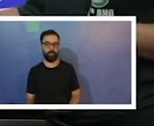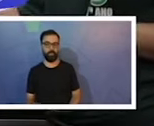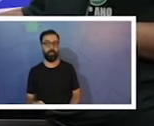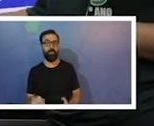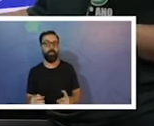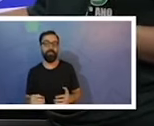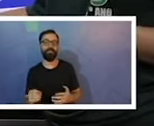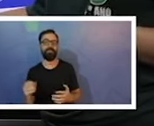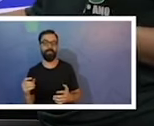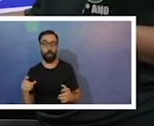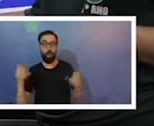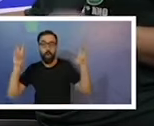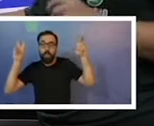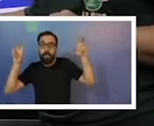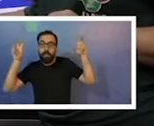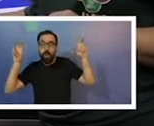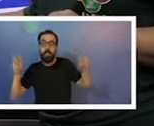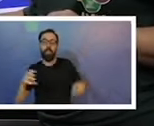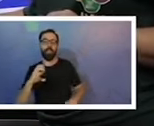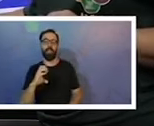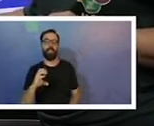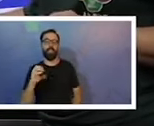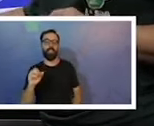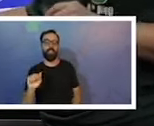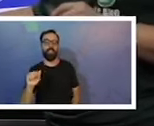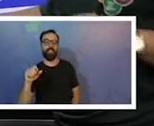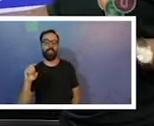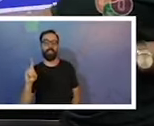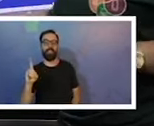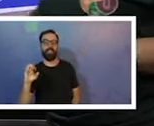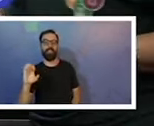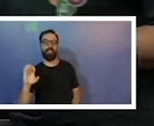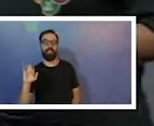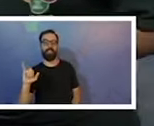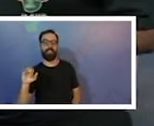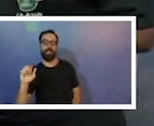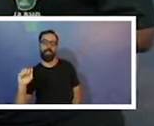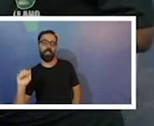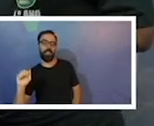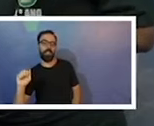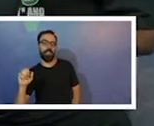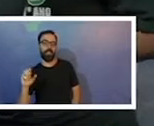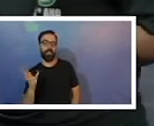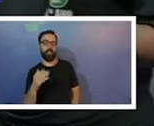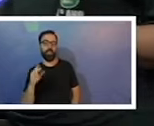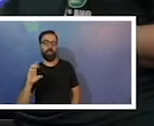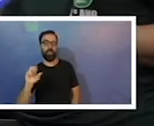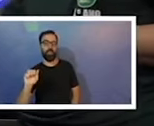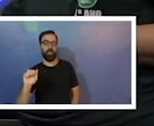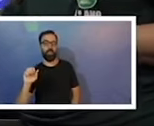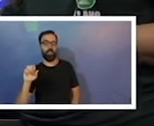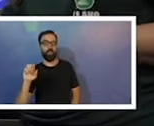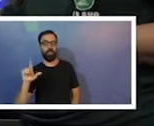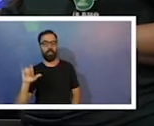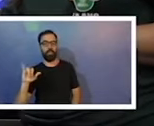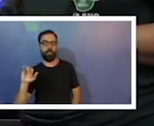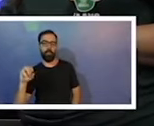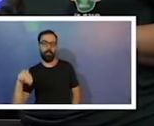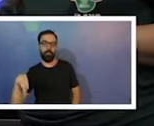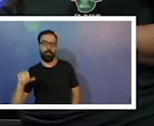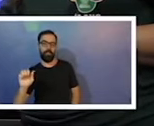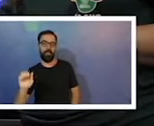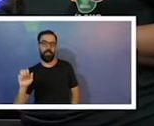as cadeias alimentares da unidade 15. Nós vamos fazer da página 264 até a